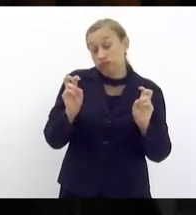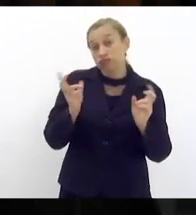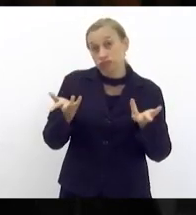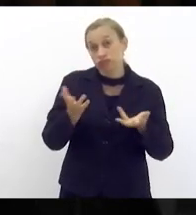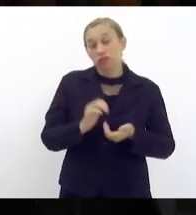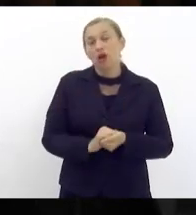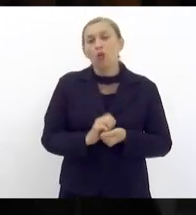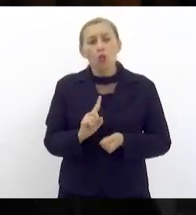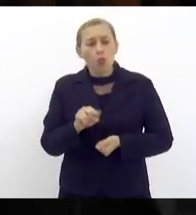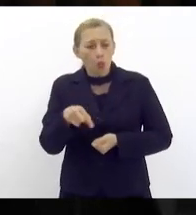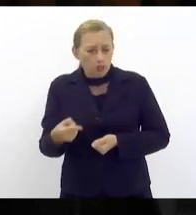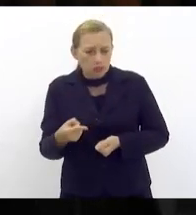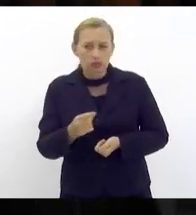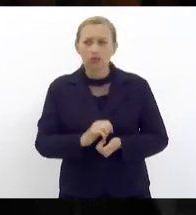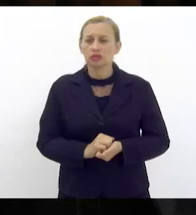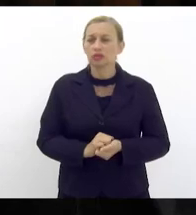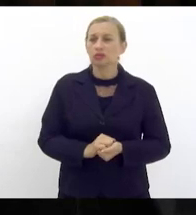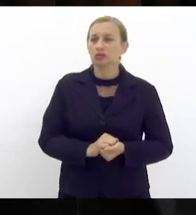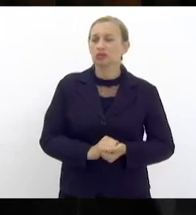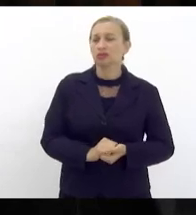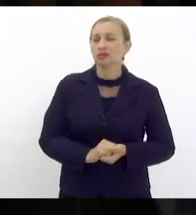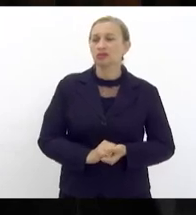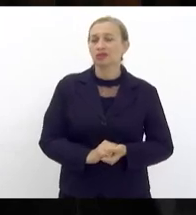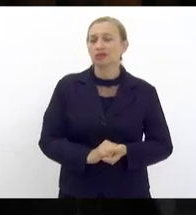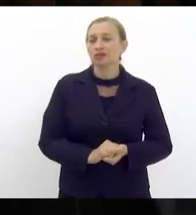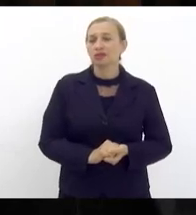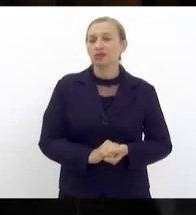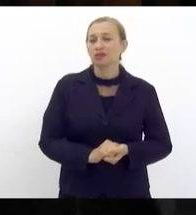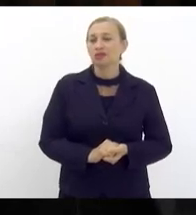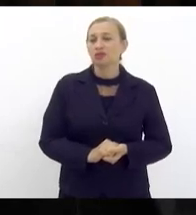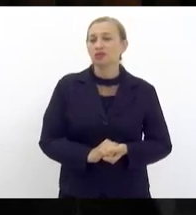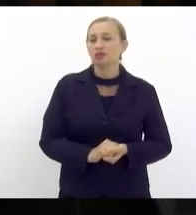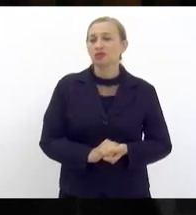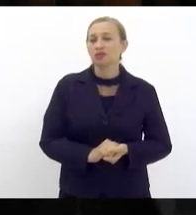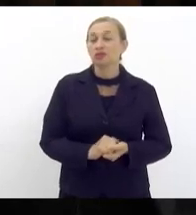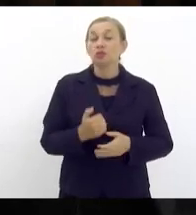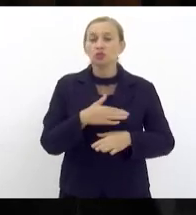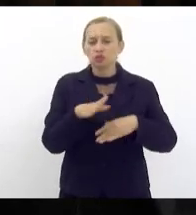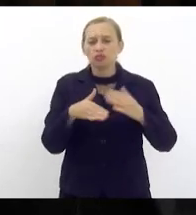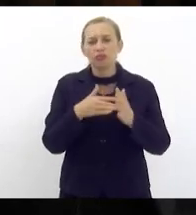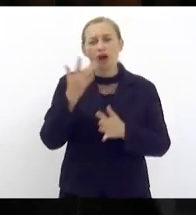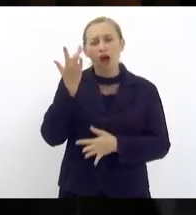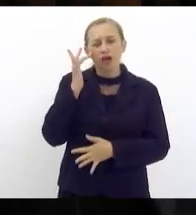a outra é que todo mundo acha